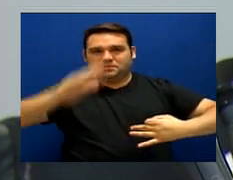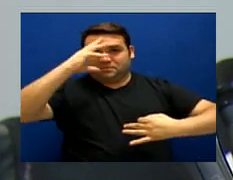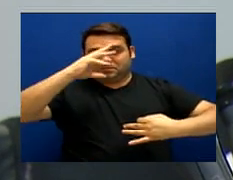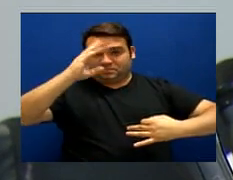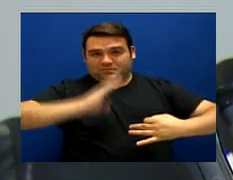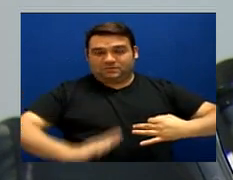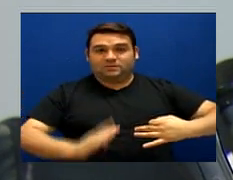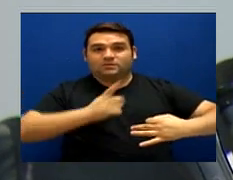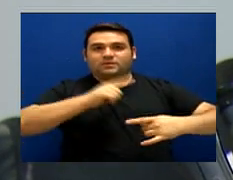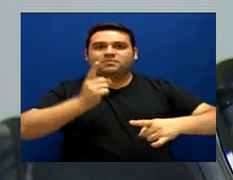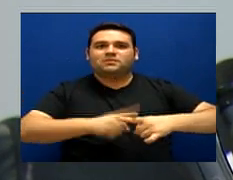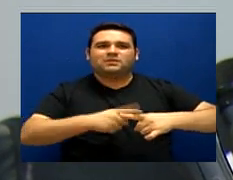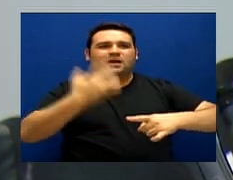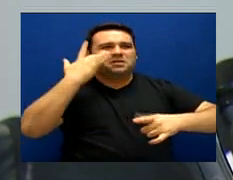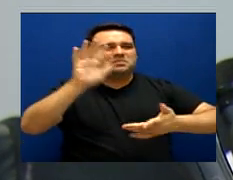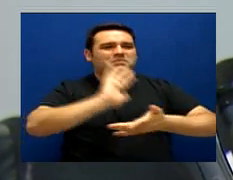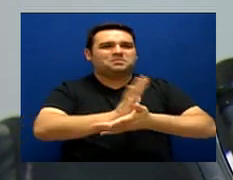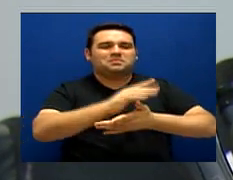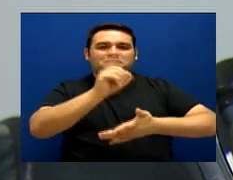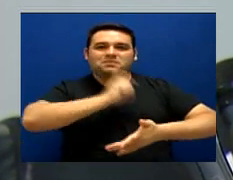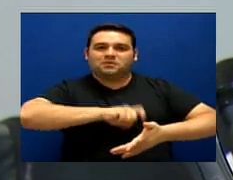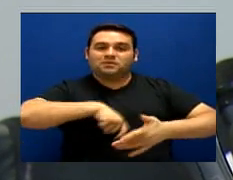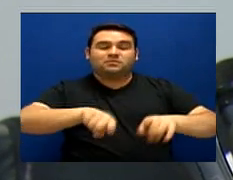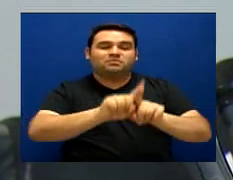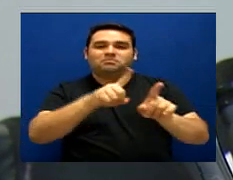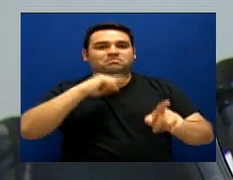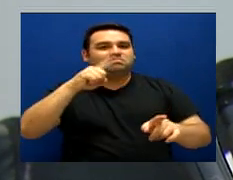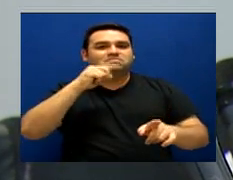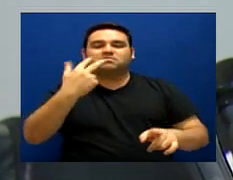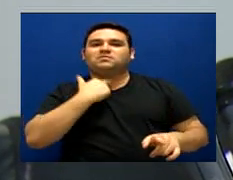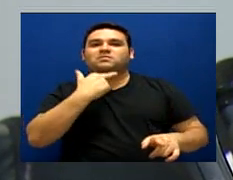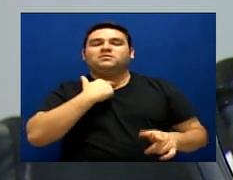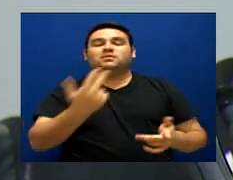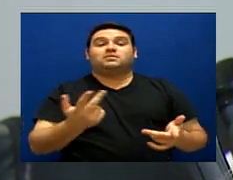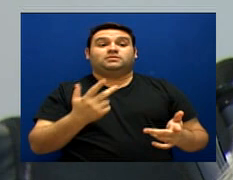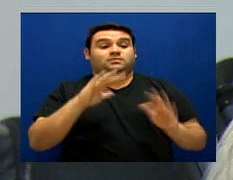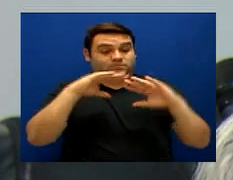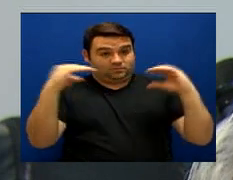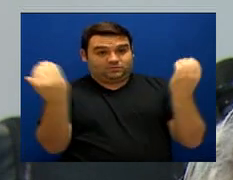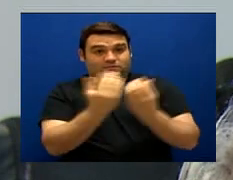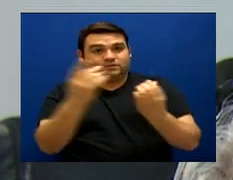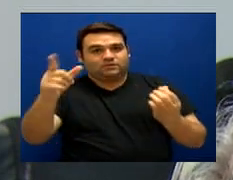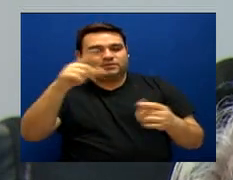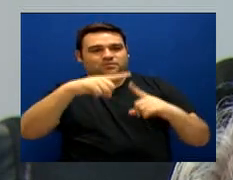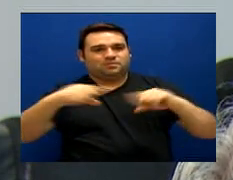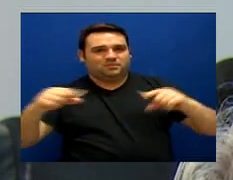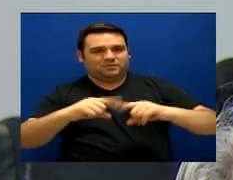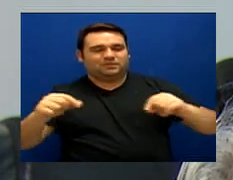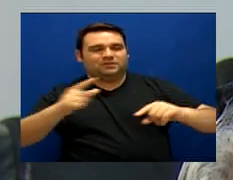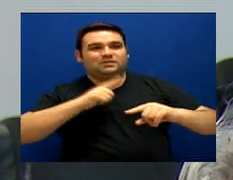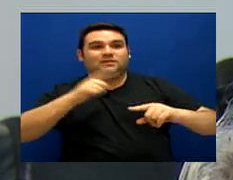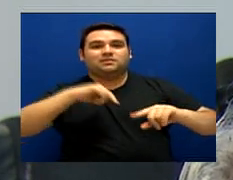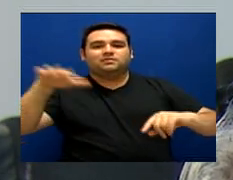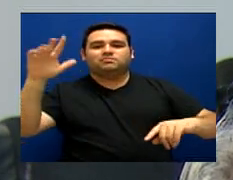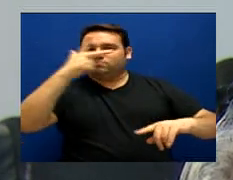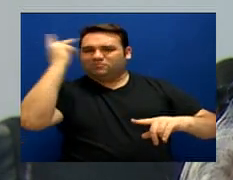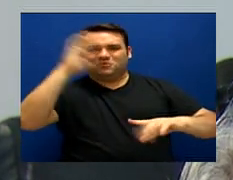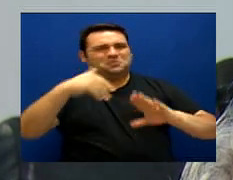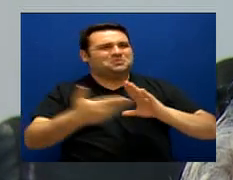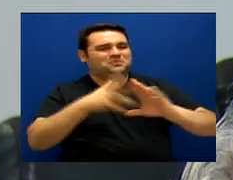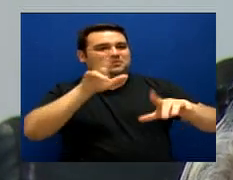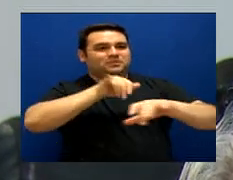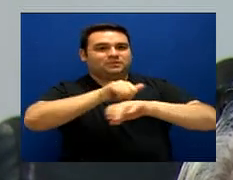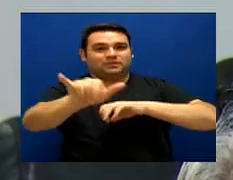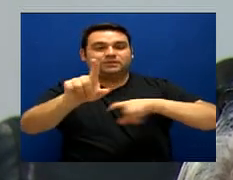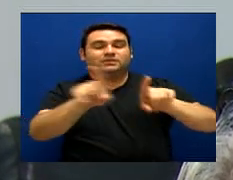entendeu que aquilo era uma crueldade e, portanto, não poderia. O Congresso Nacional deu um passa-moleque no Supremo